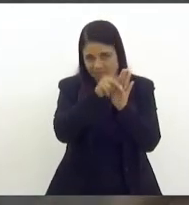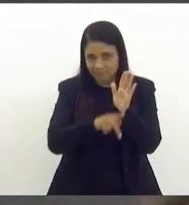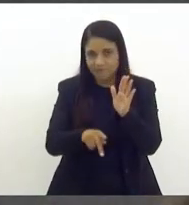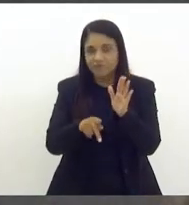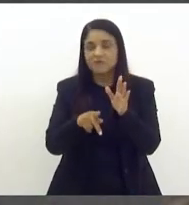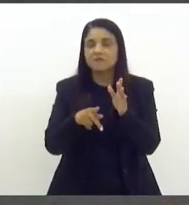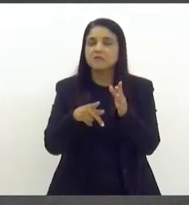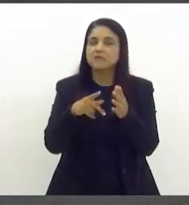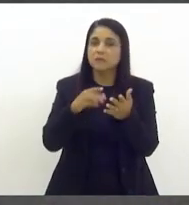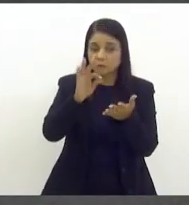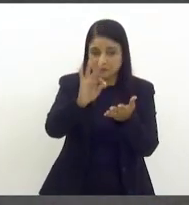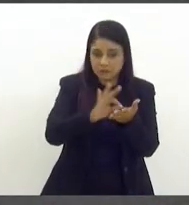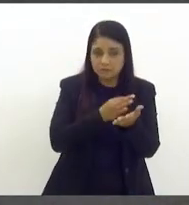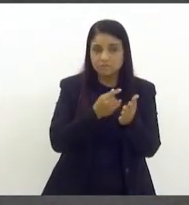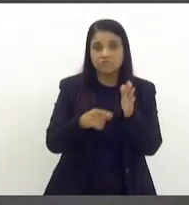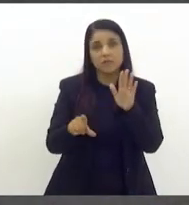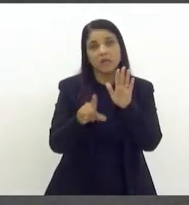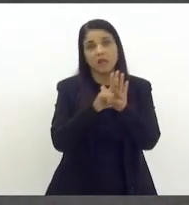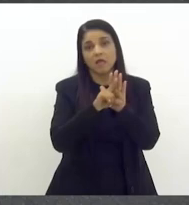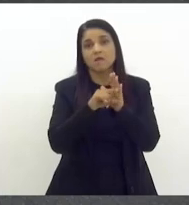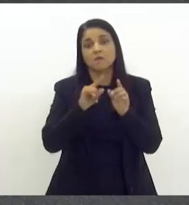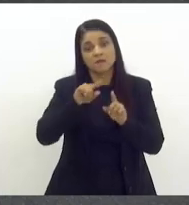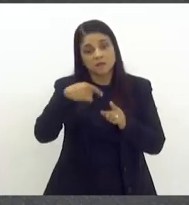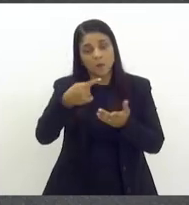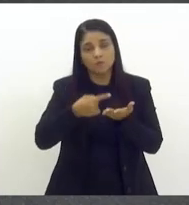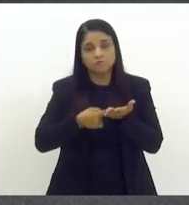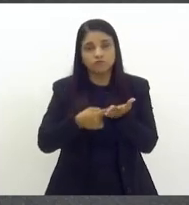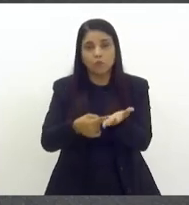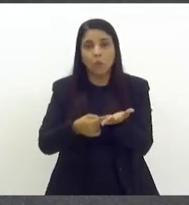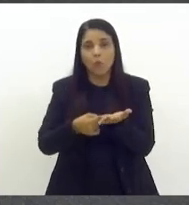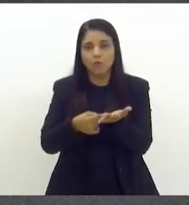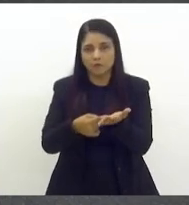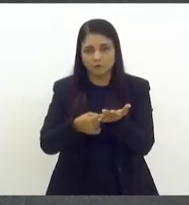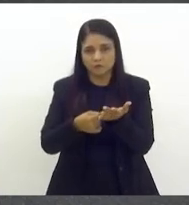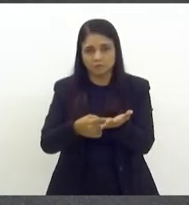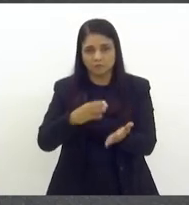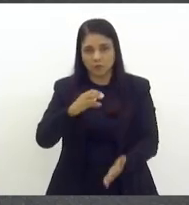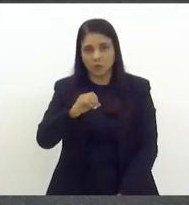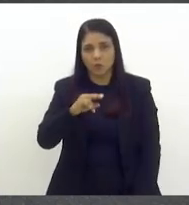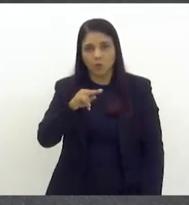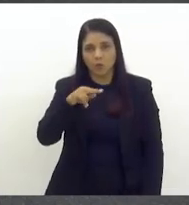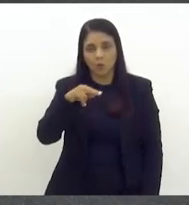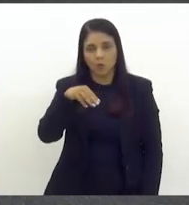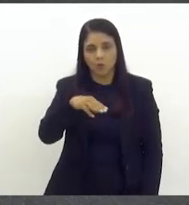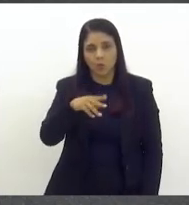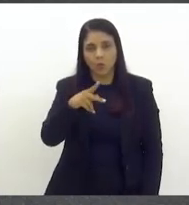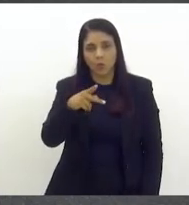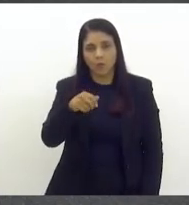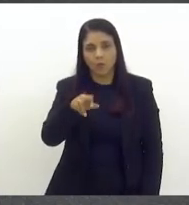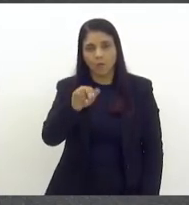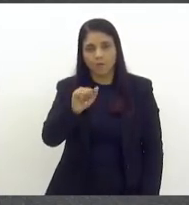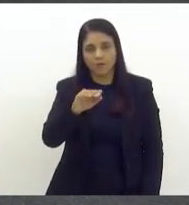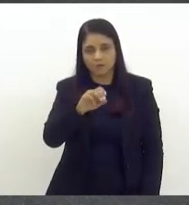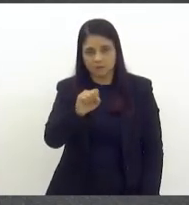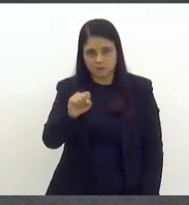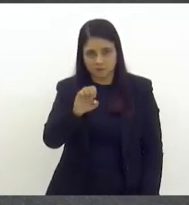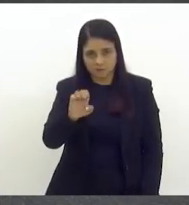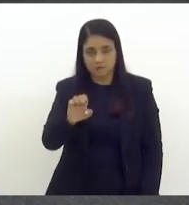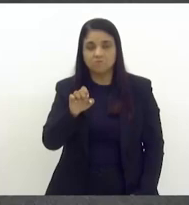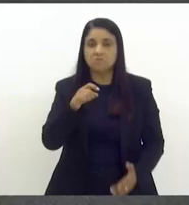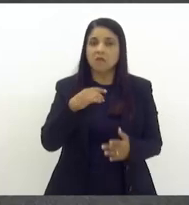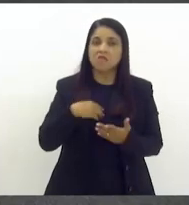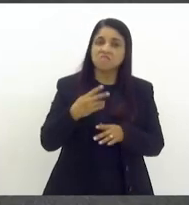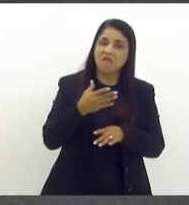sancionado depois nós vamos fazer o cúmplice para ver se esse verde é falsificado você é um verde de verdade